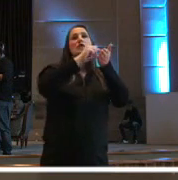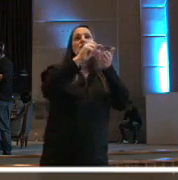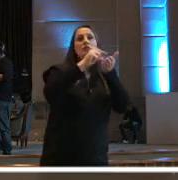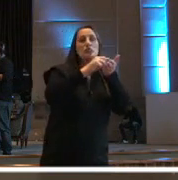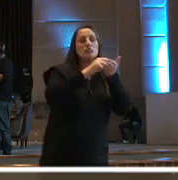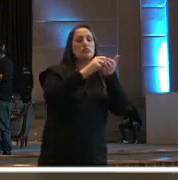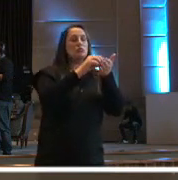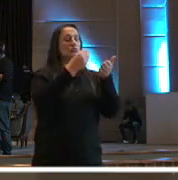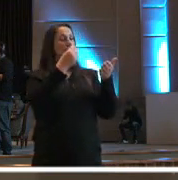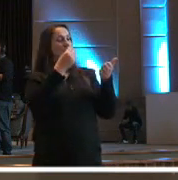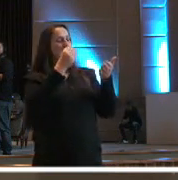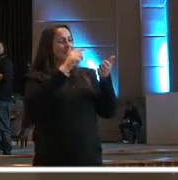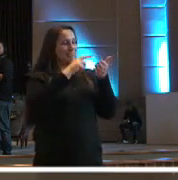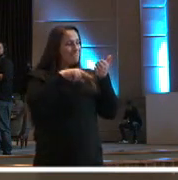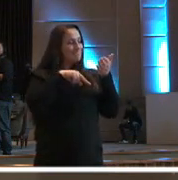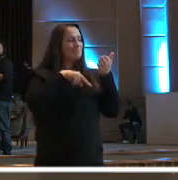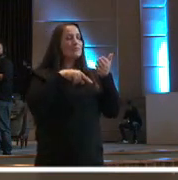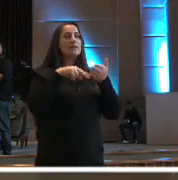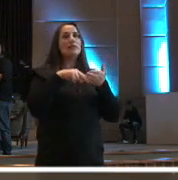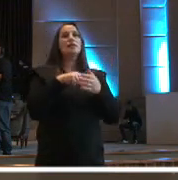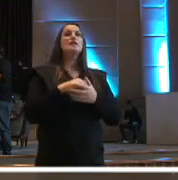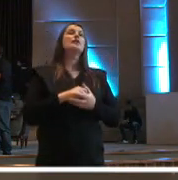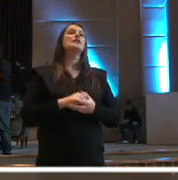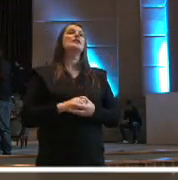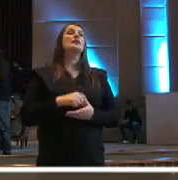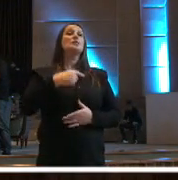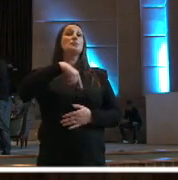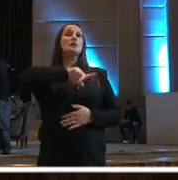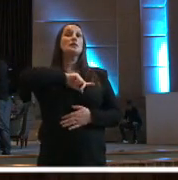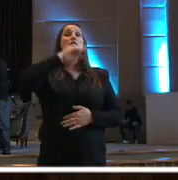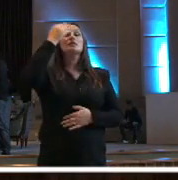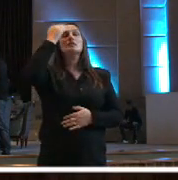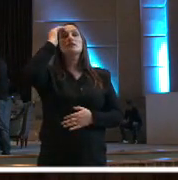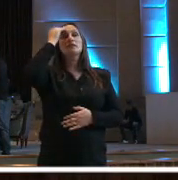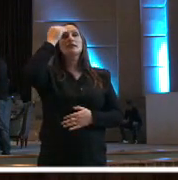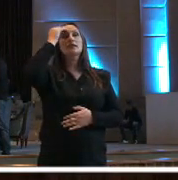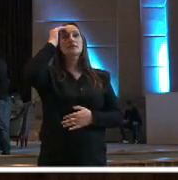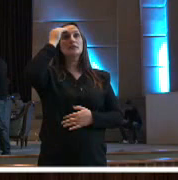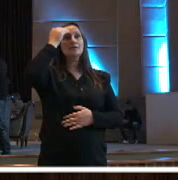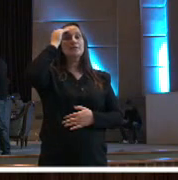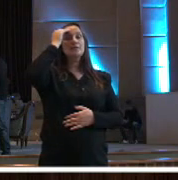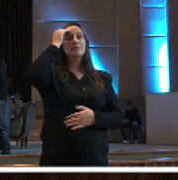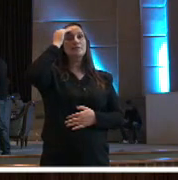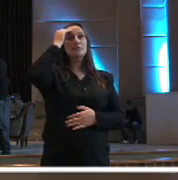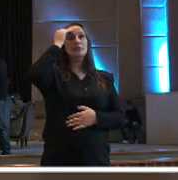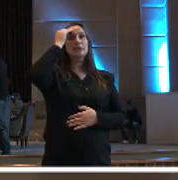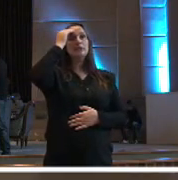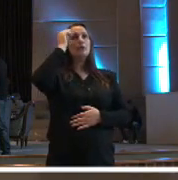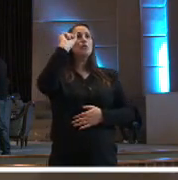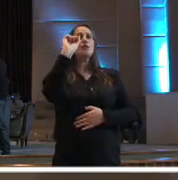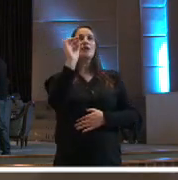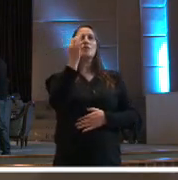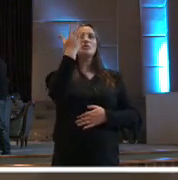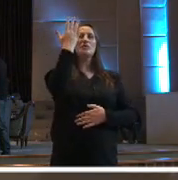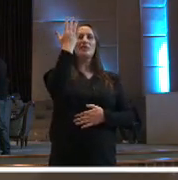meditando na palavra de Deus. E para a gente entender os fatos que estão por trás dos